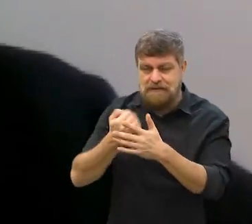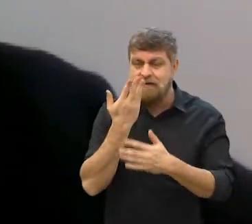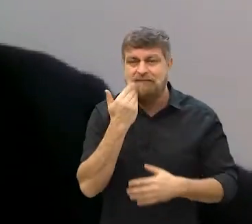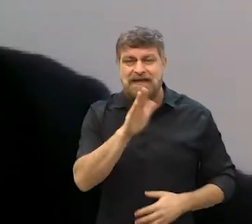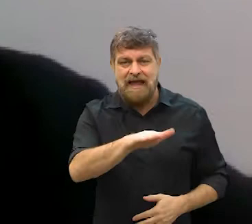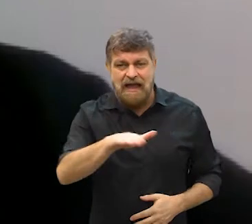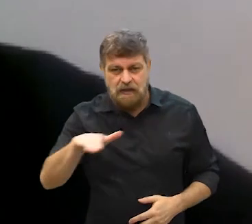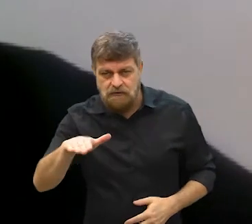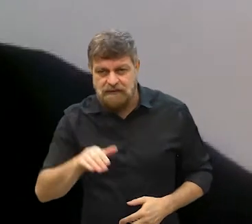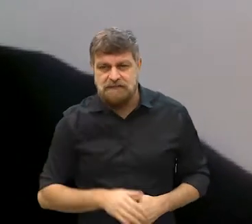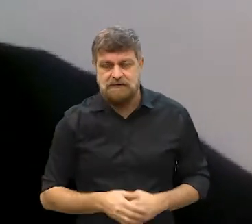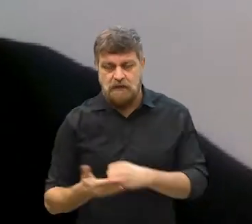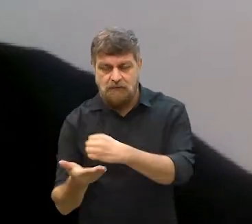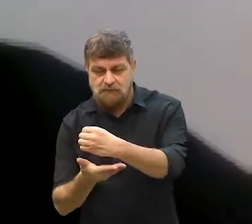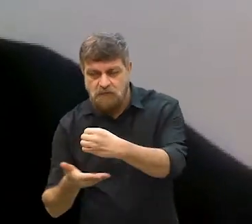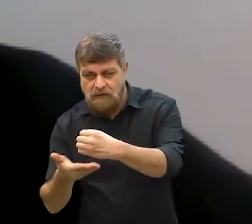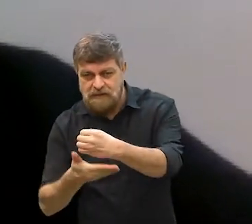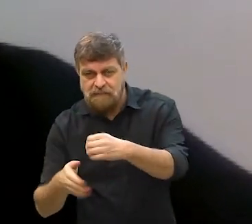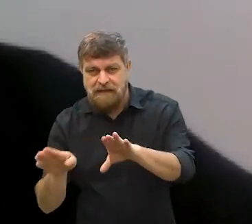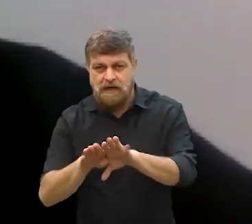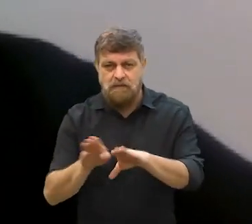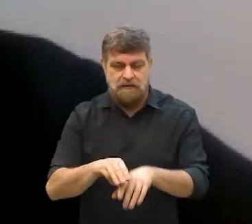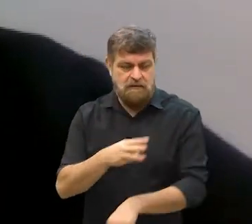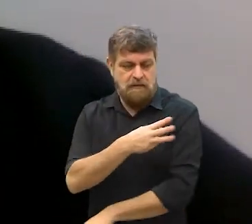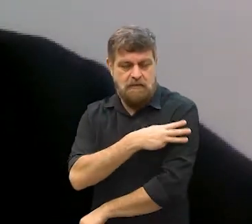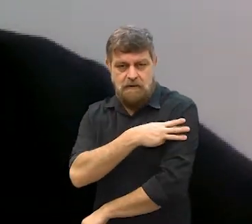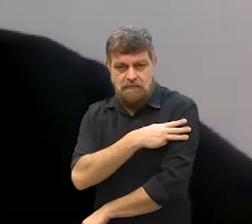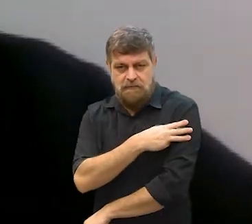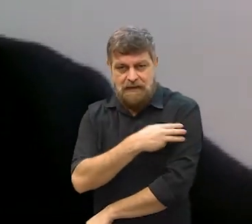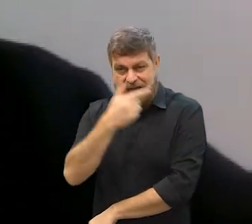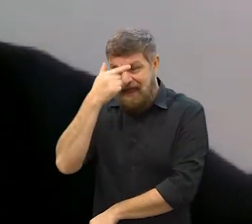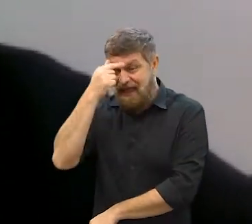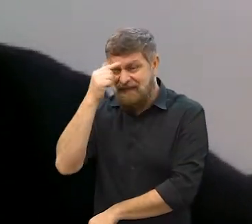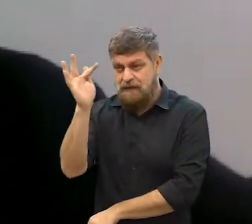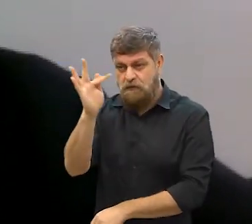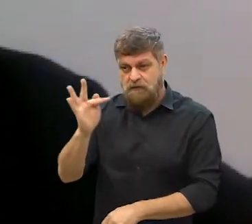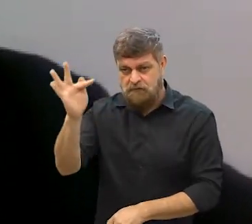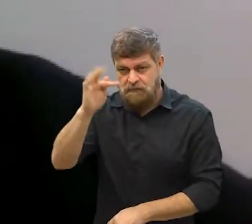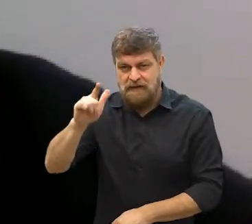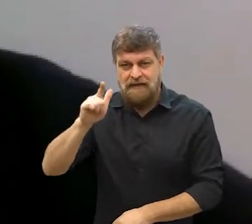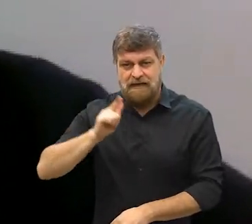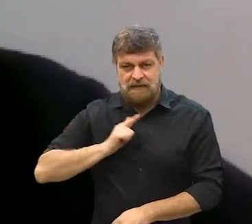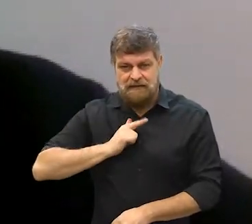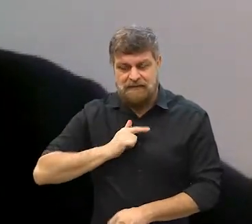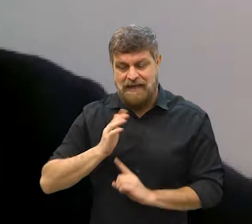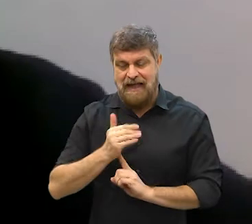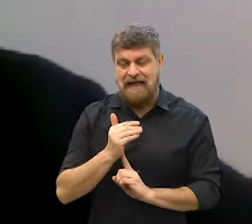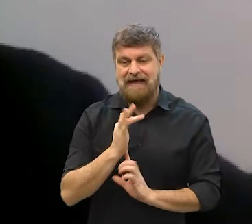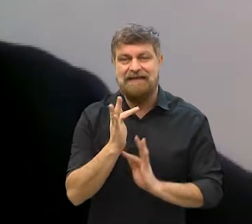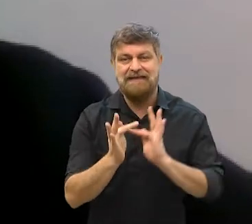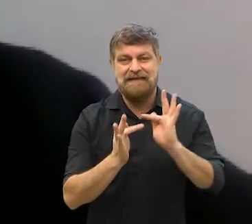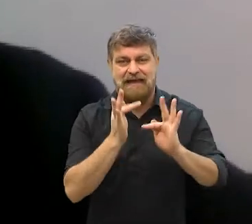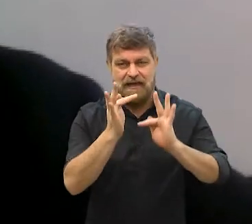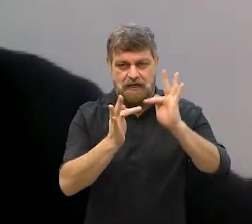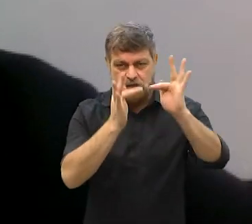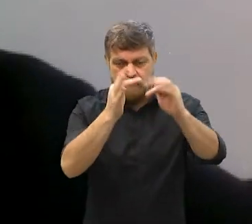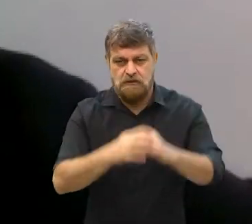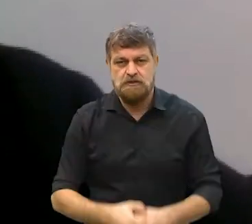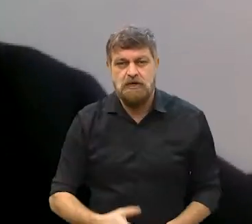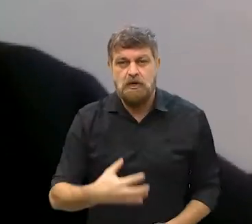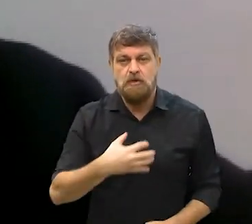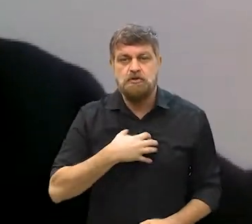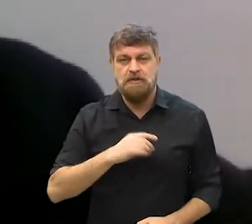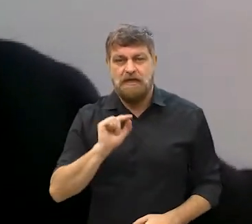infantil, fundamental, ensino médio e superior, para aplicação de recursos tecnológicos, de forma